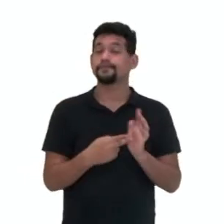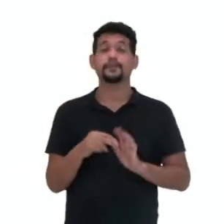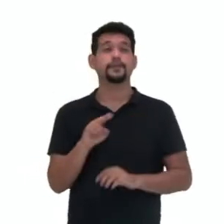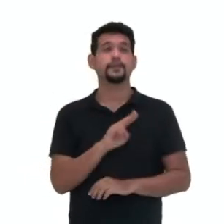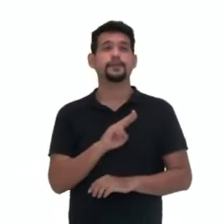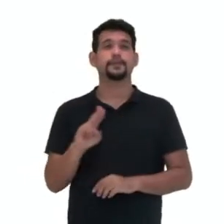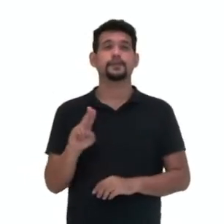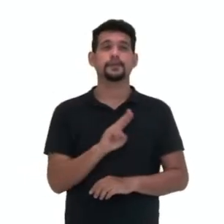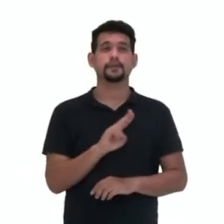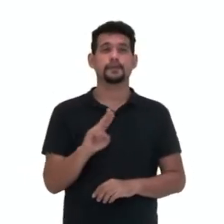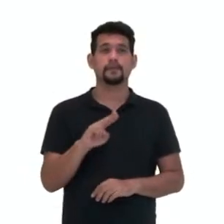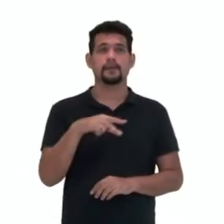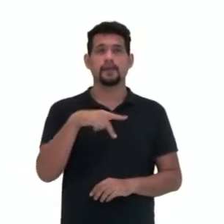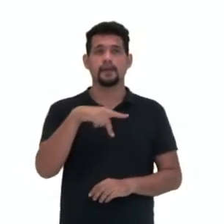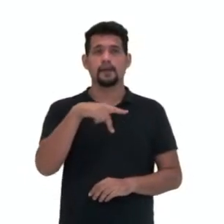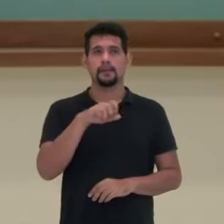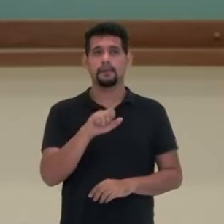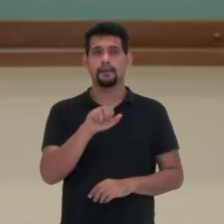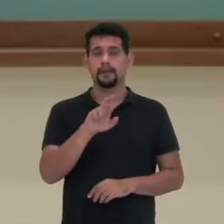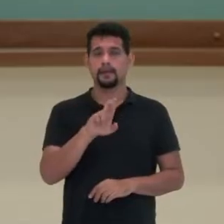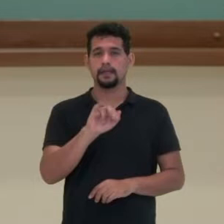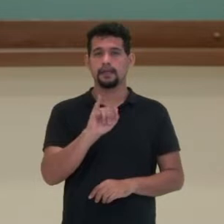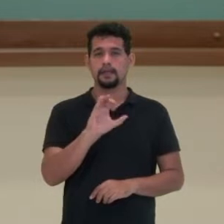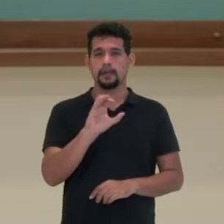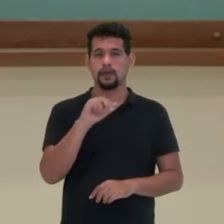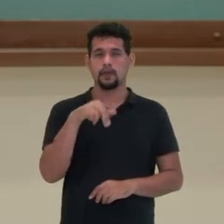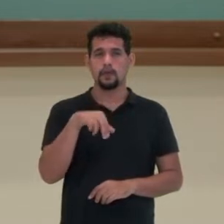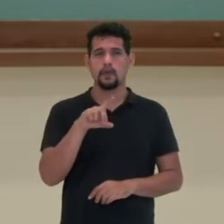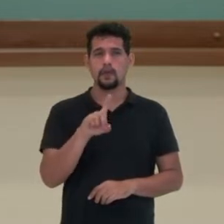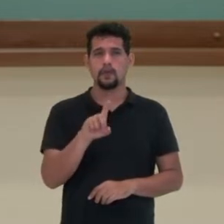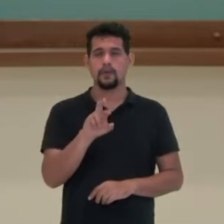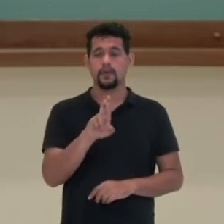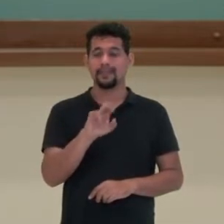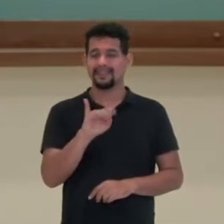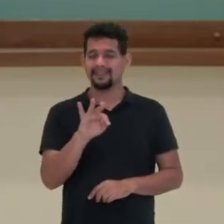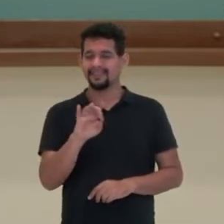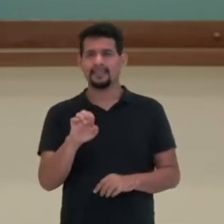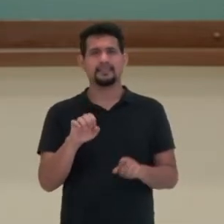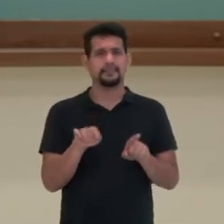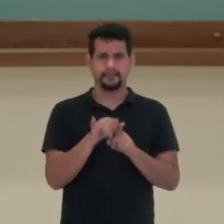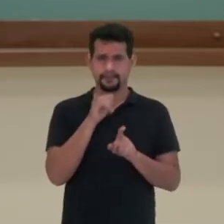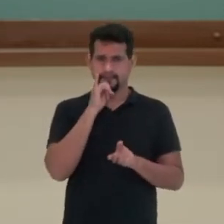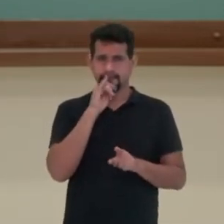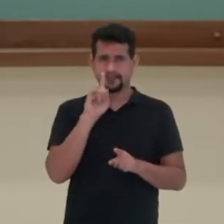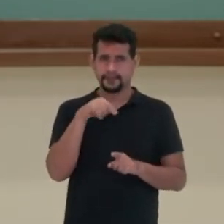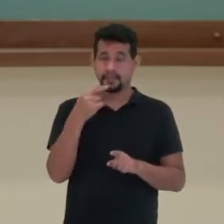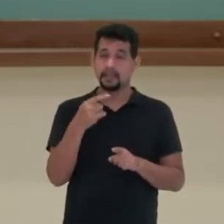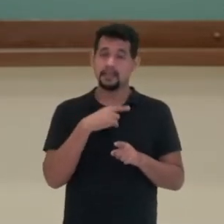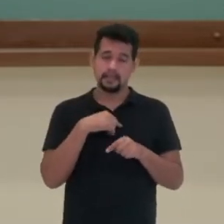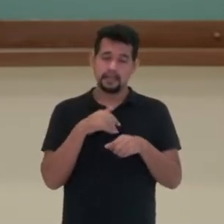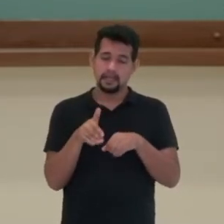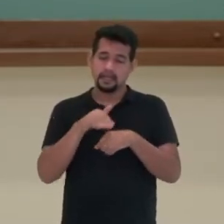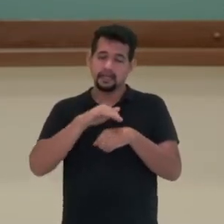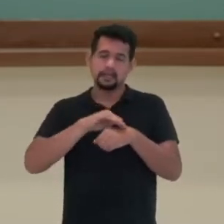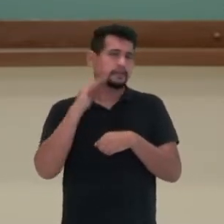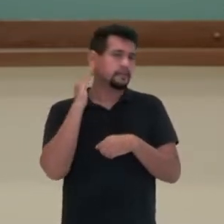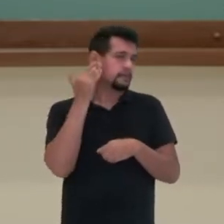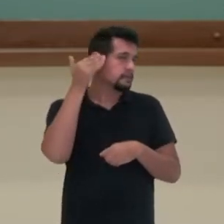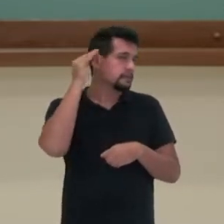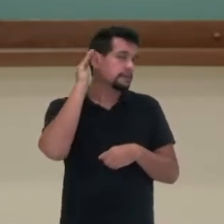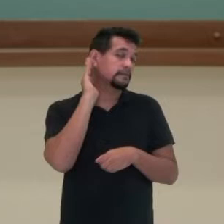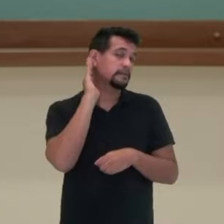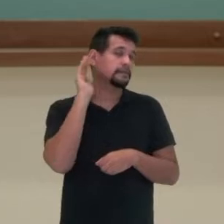chamada pericondrite. Então, em cima do tecido cartilaginoso, nós temos uma camada de tecido